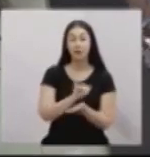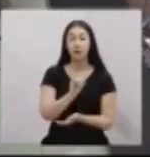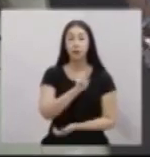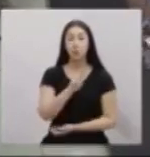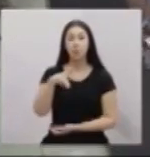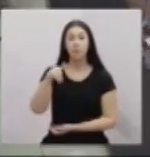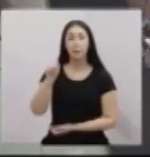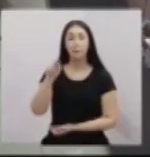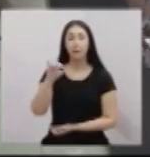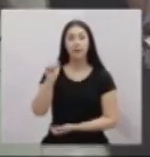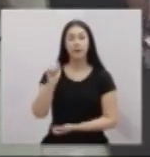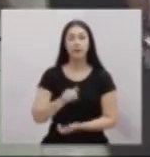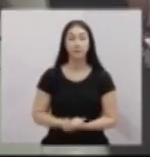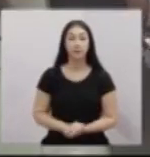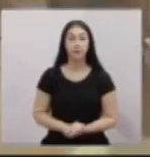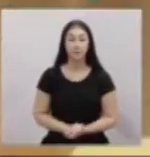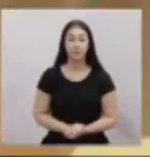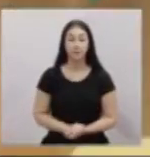Tereza.